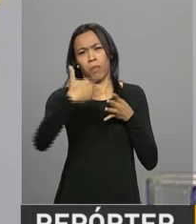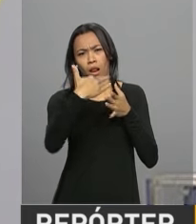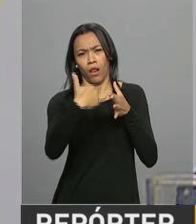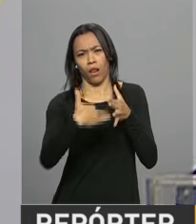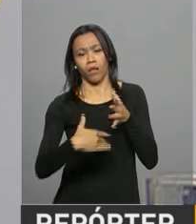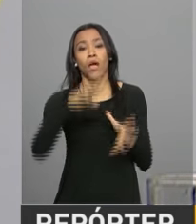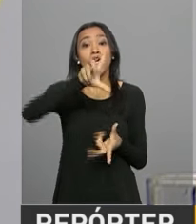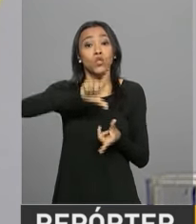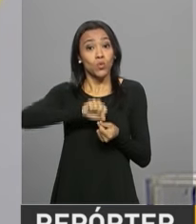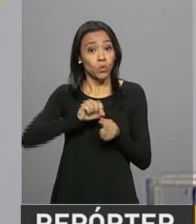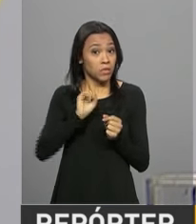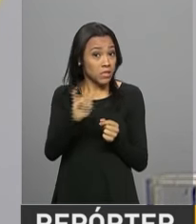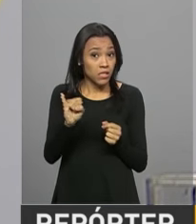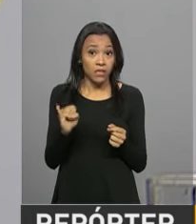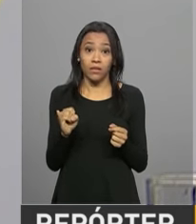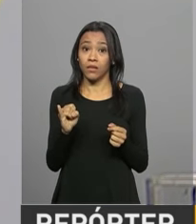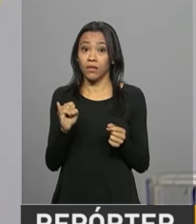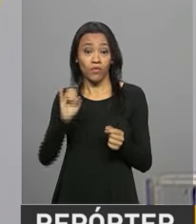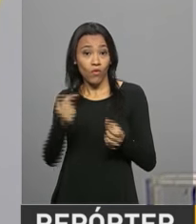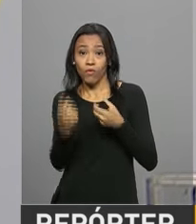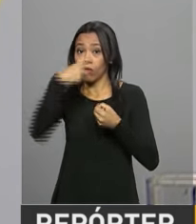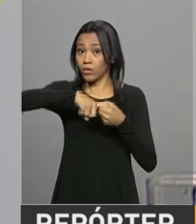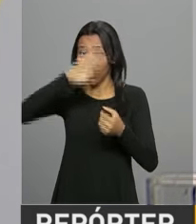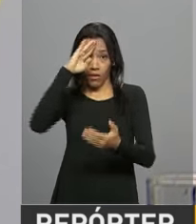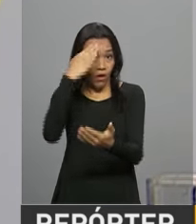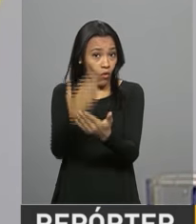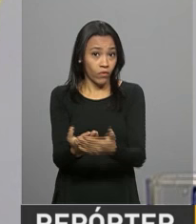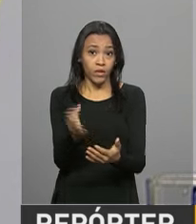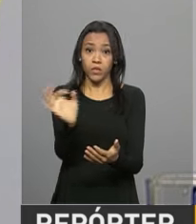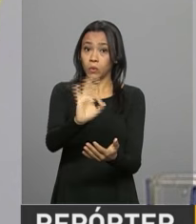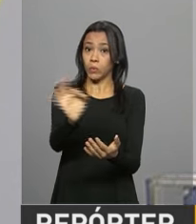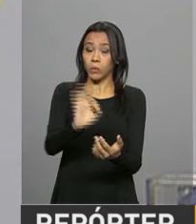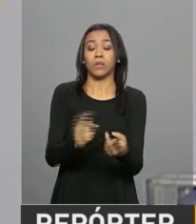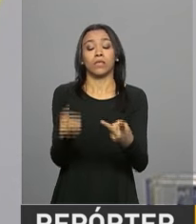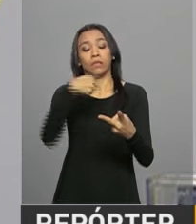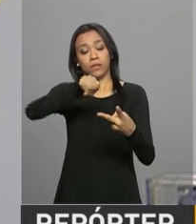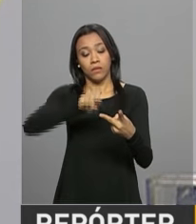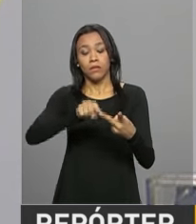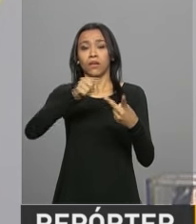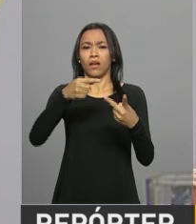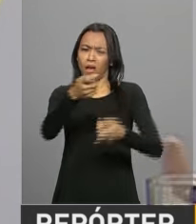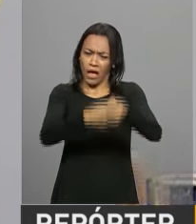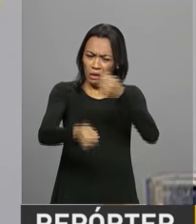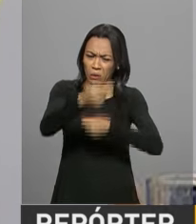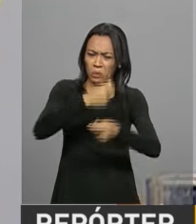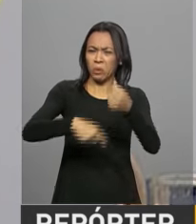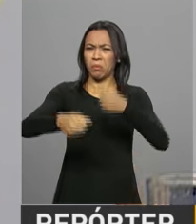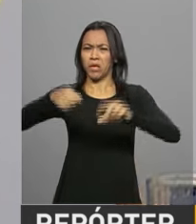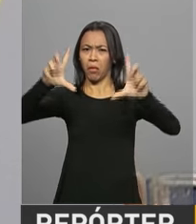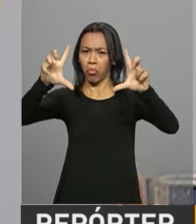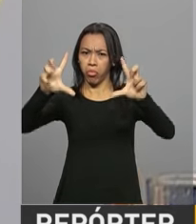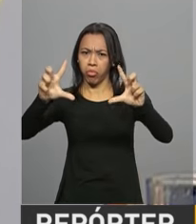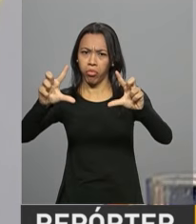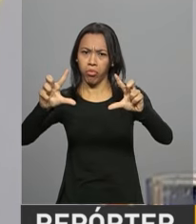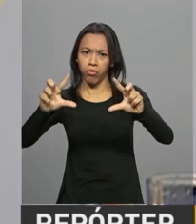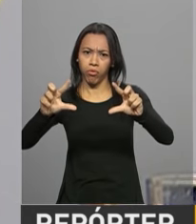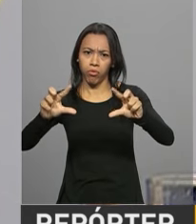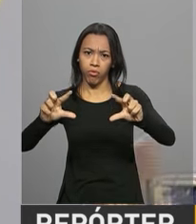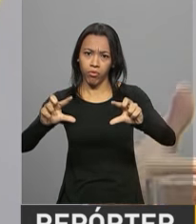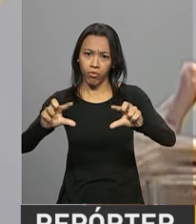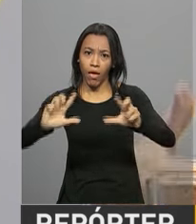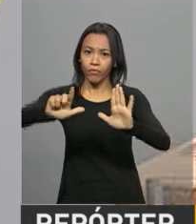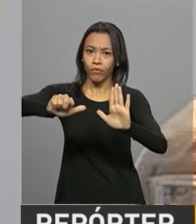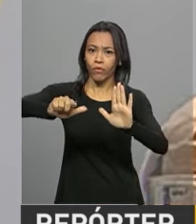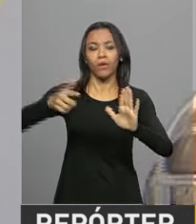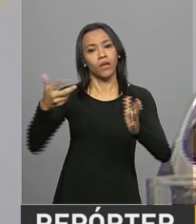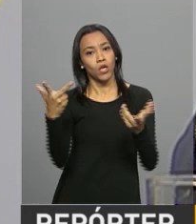eh, sem a restauração da confiança e com a economia, a incontração, como está no